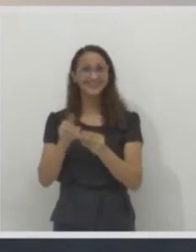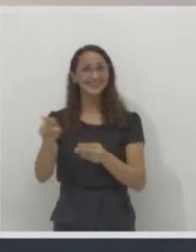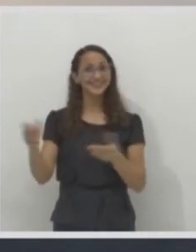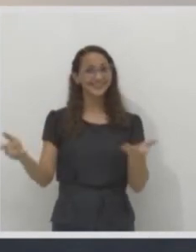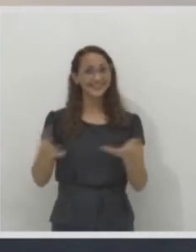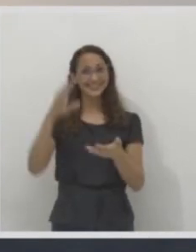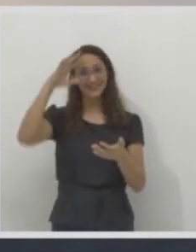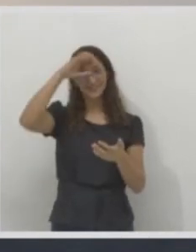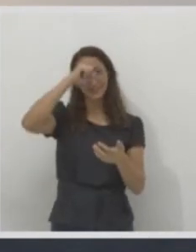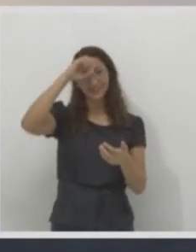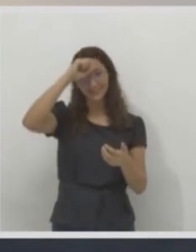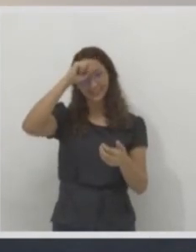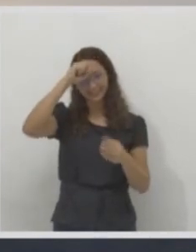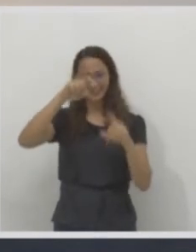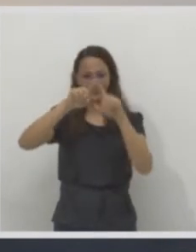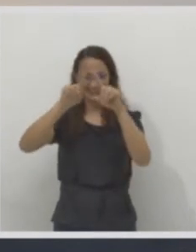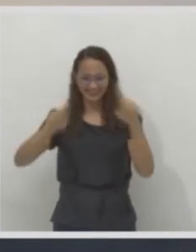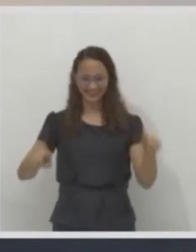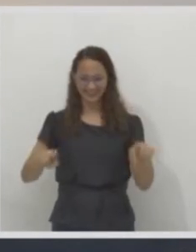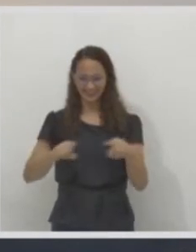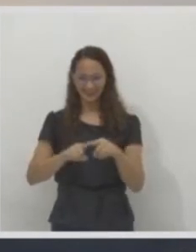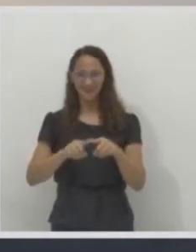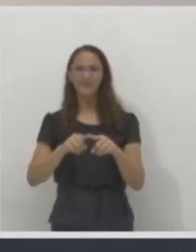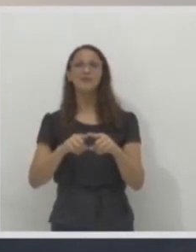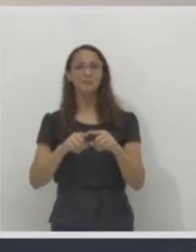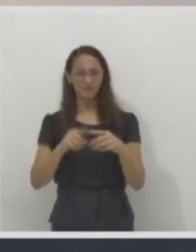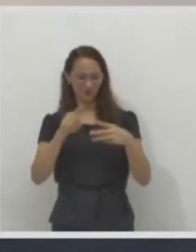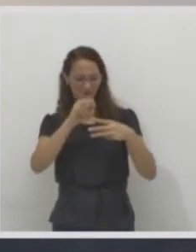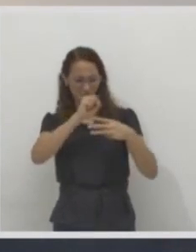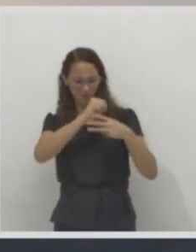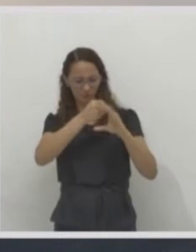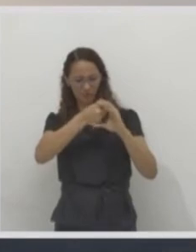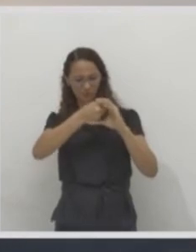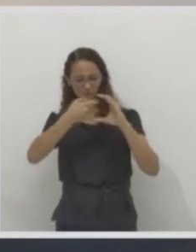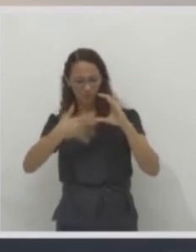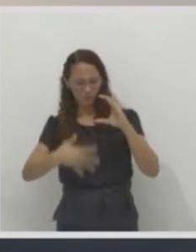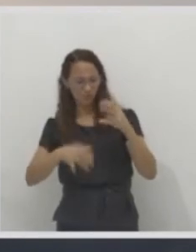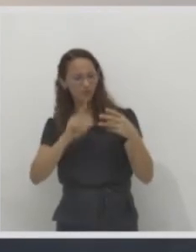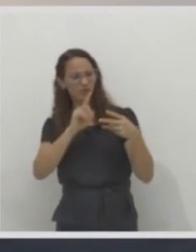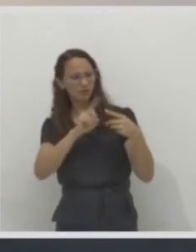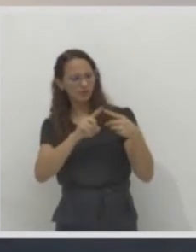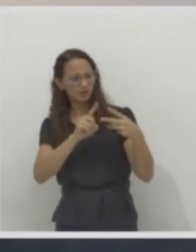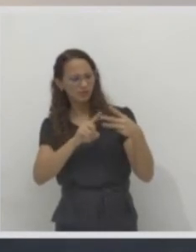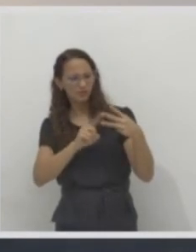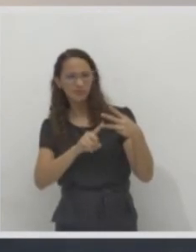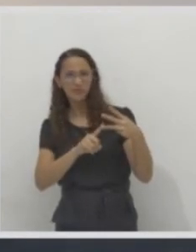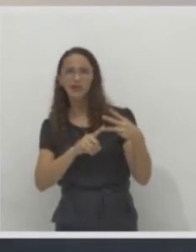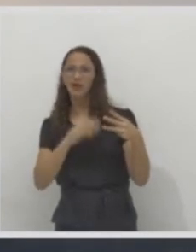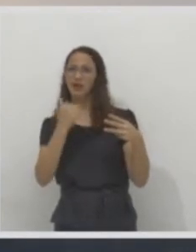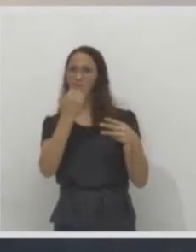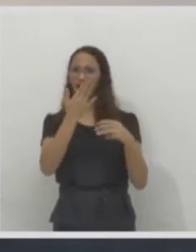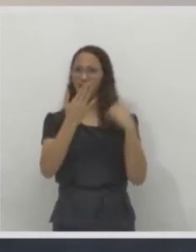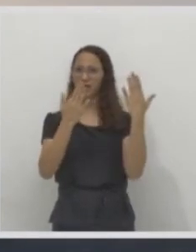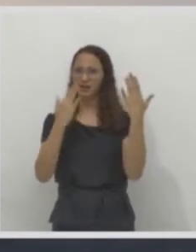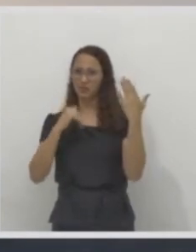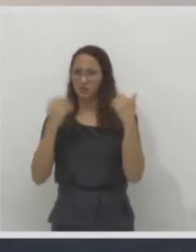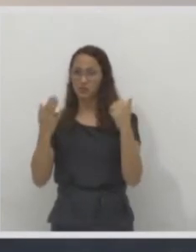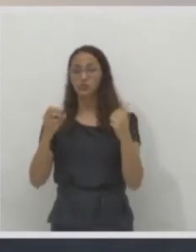ser classificados quanto aos lados e quanto aos ângulos. E para muitos de vocês,